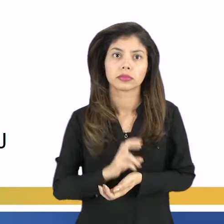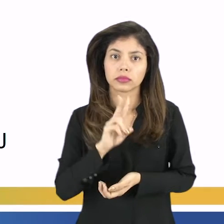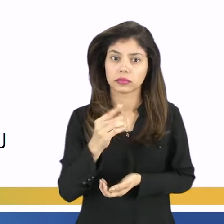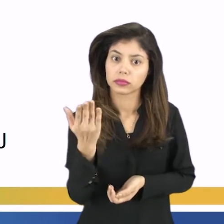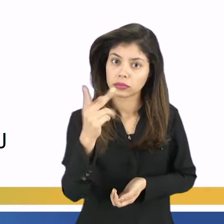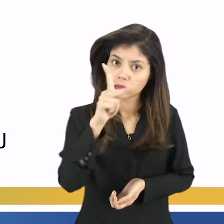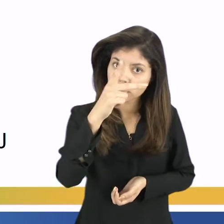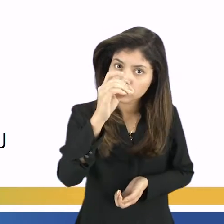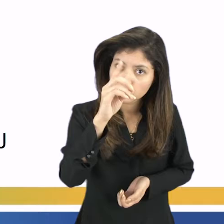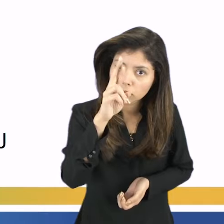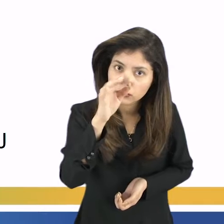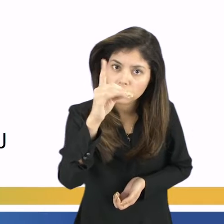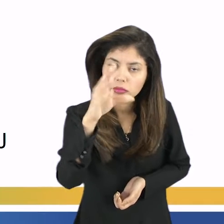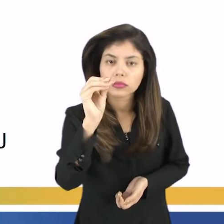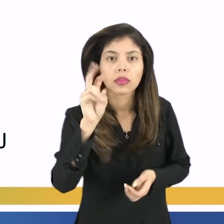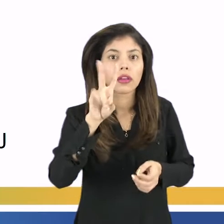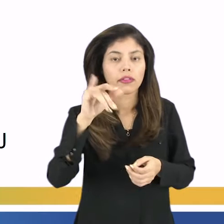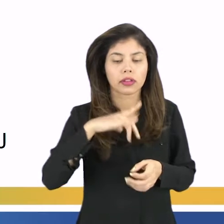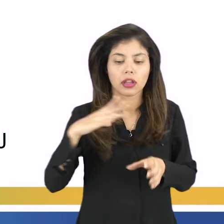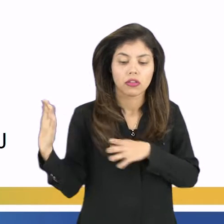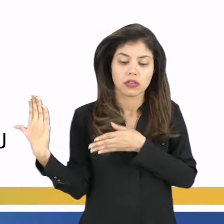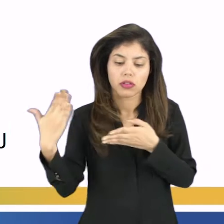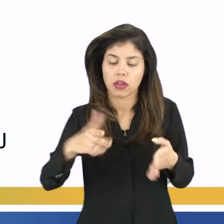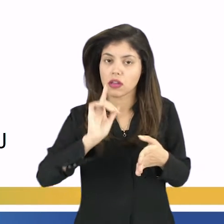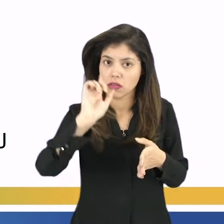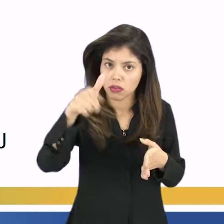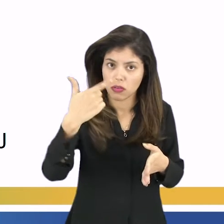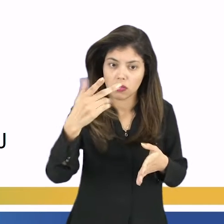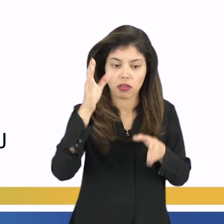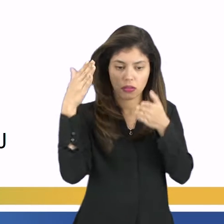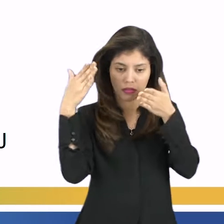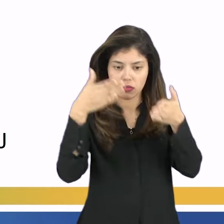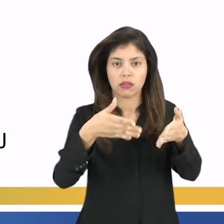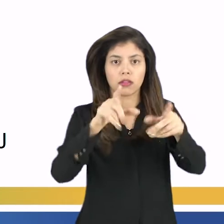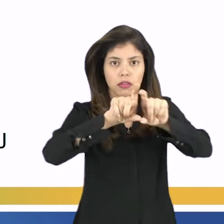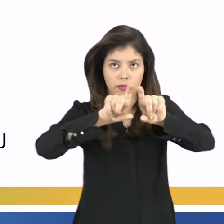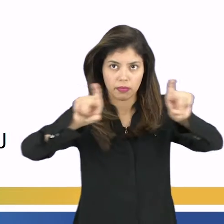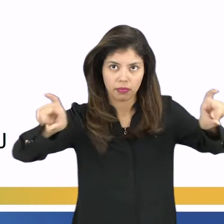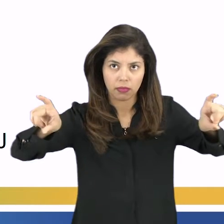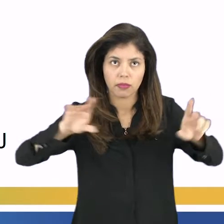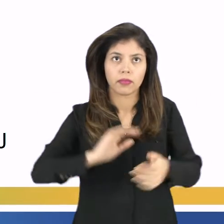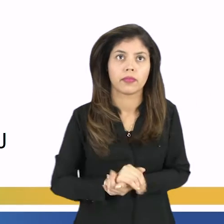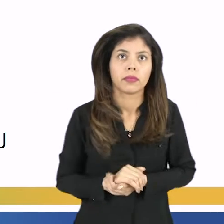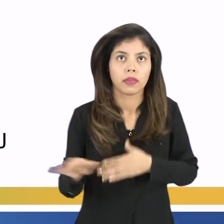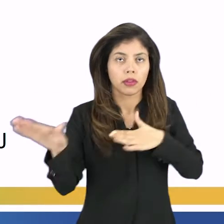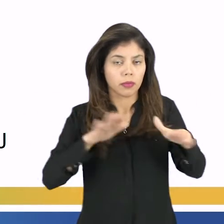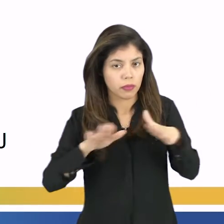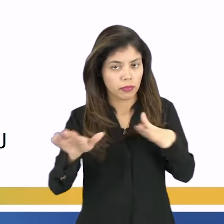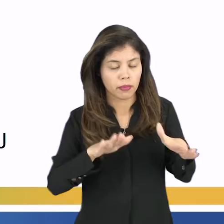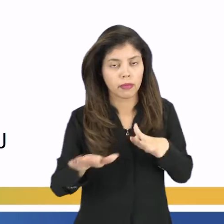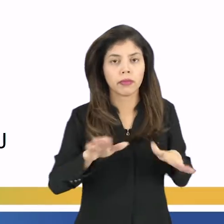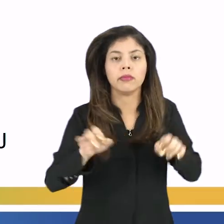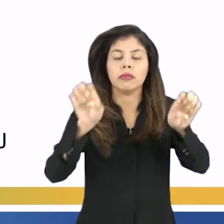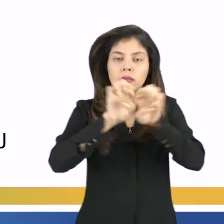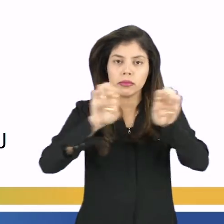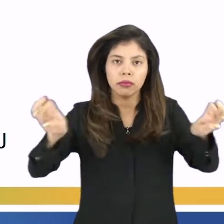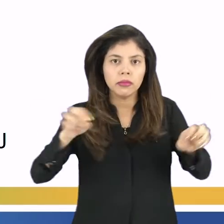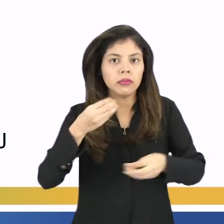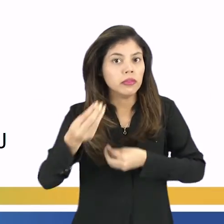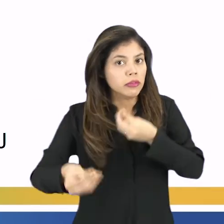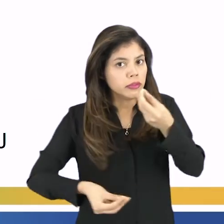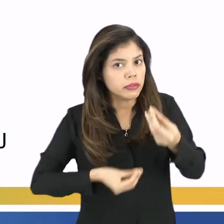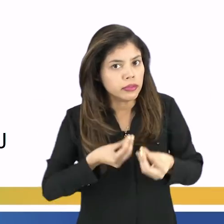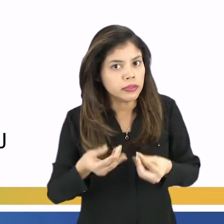uma equação padrão e você vai ter outras equações para chegar nessa equação padrão. E o que você tem que fazer? Movimentar essas equações de